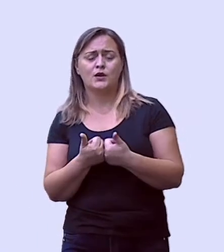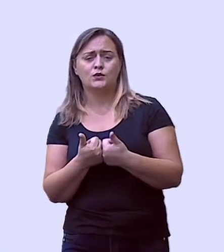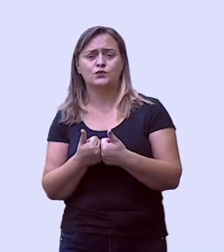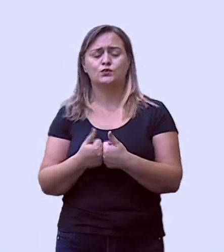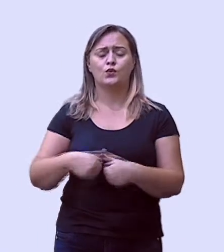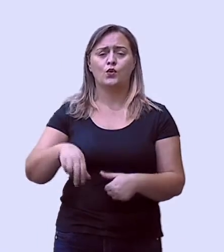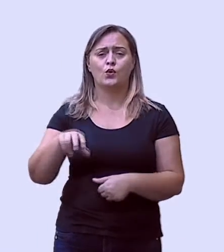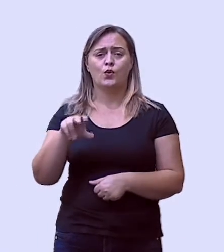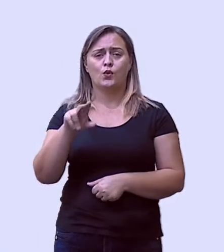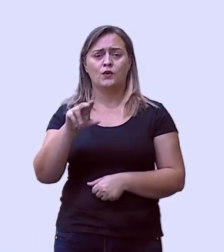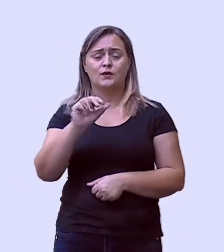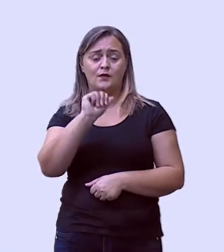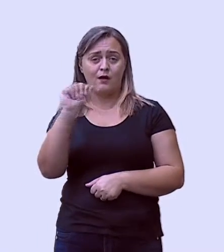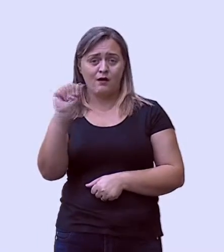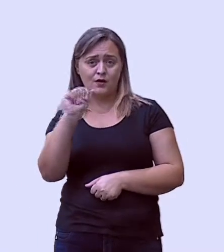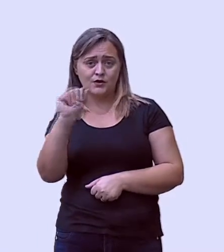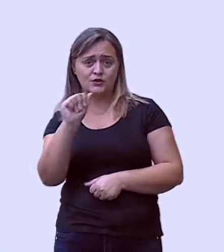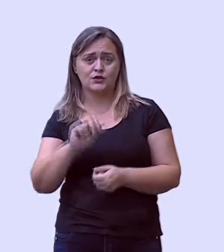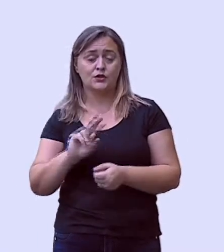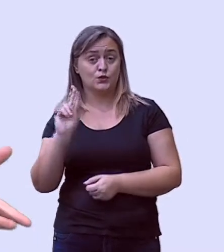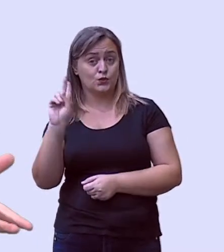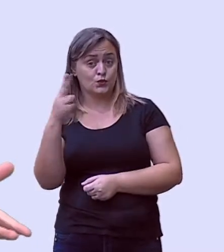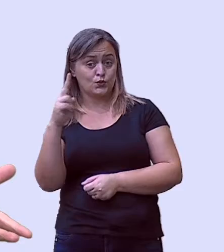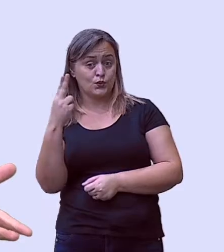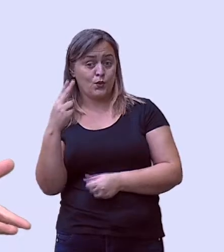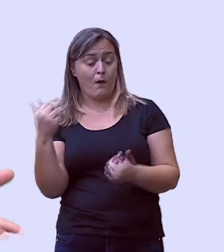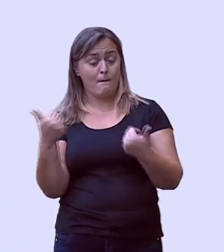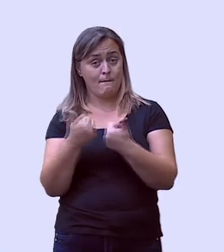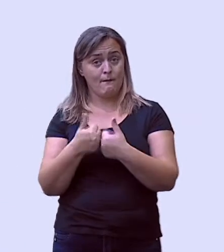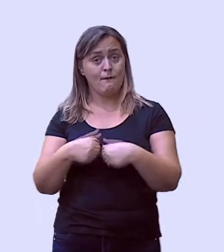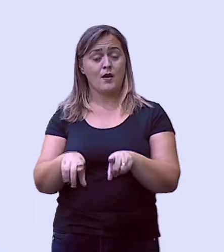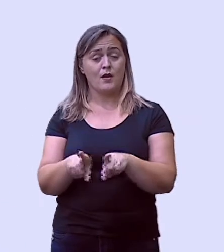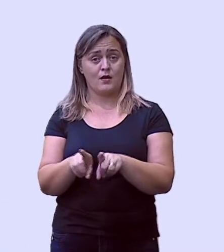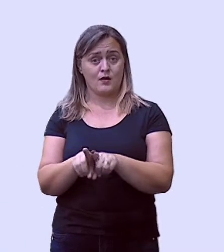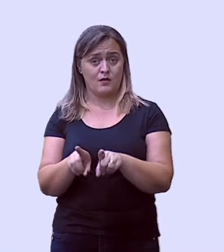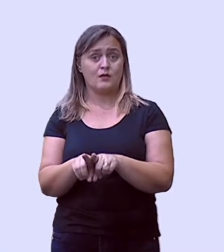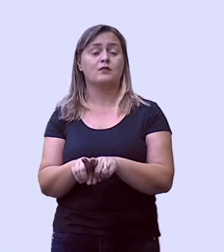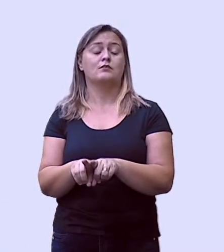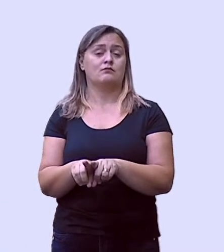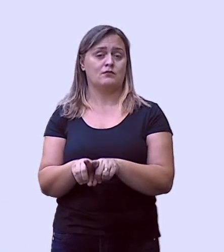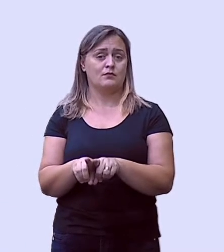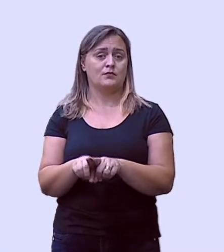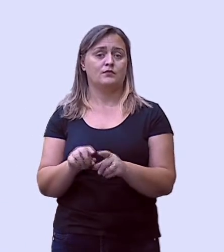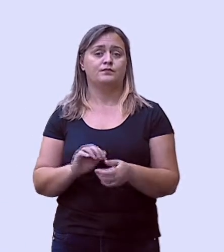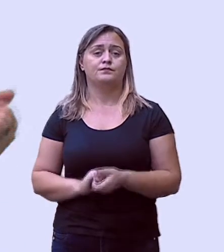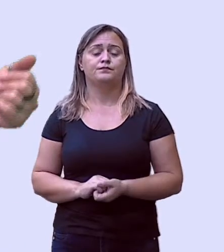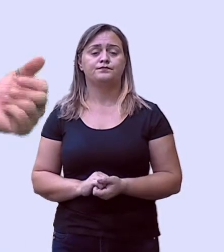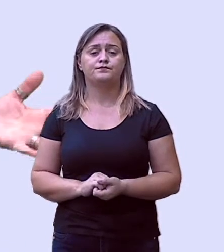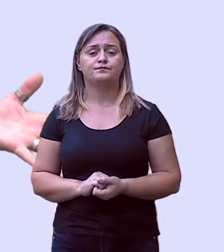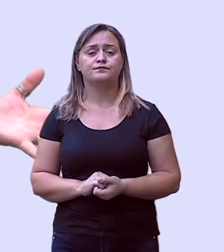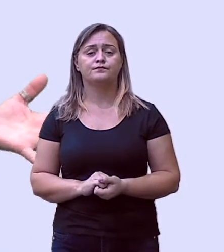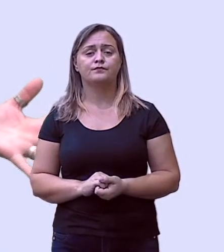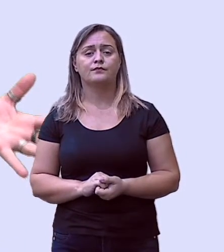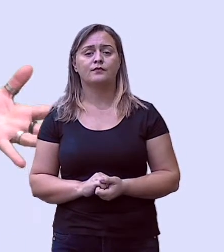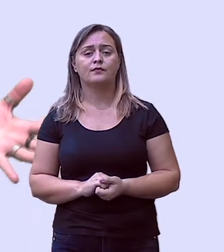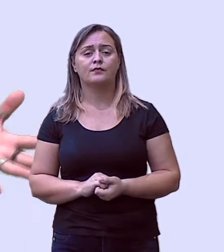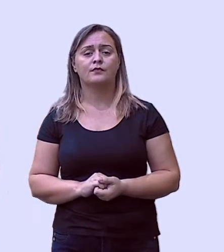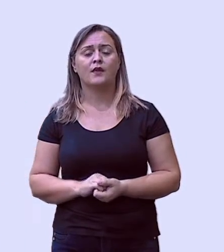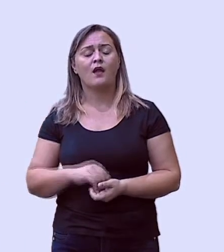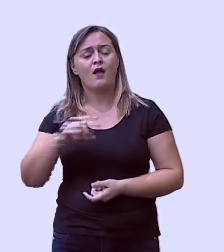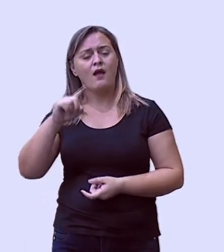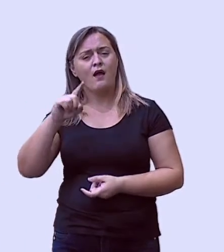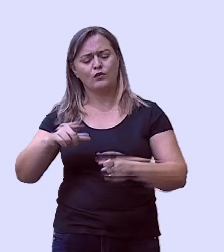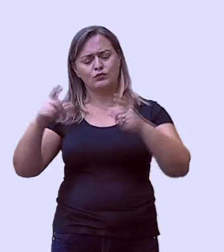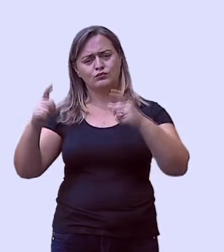da Argentina. Os Pampas ou Campos do Sul é a única grande área